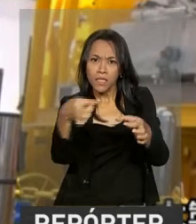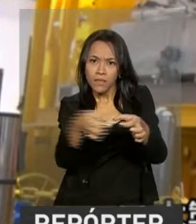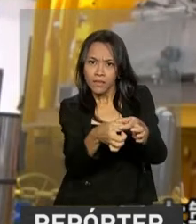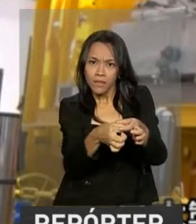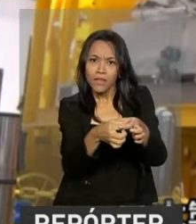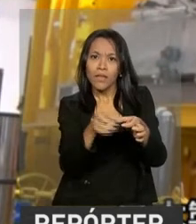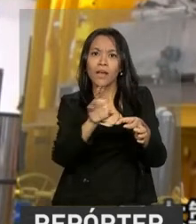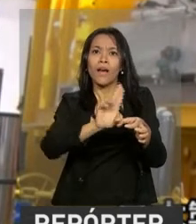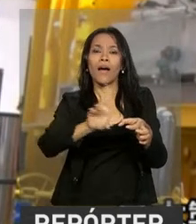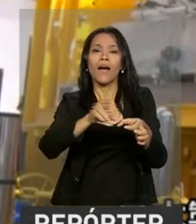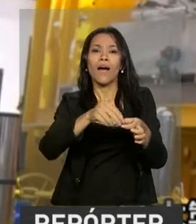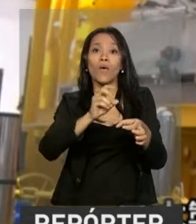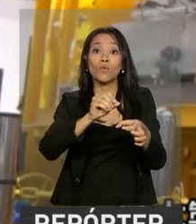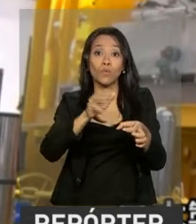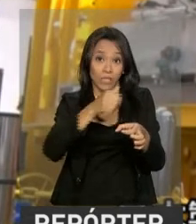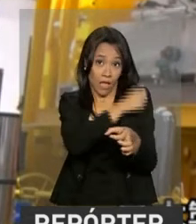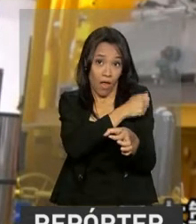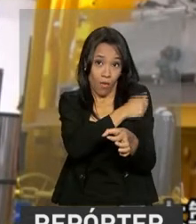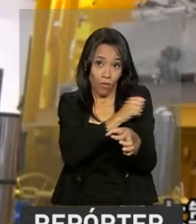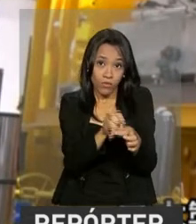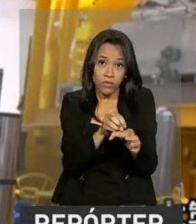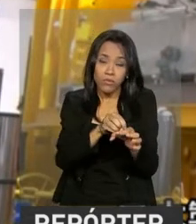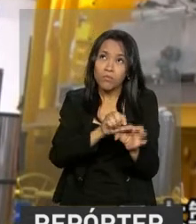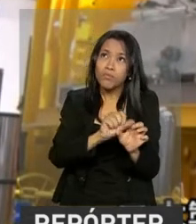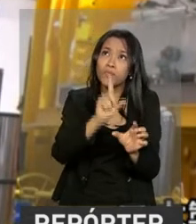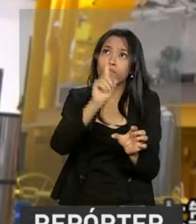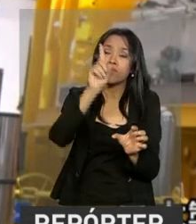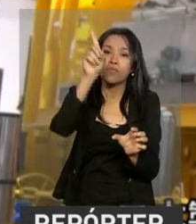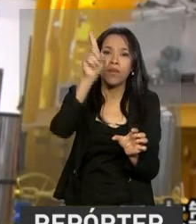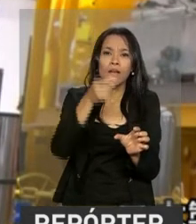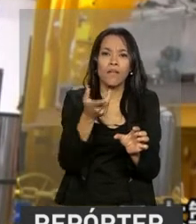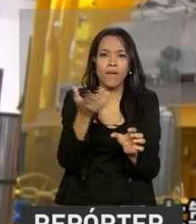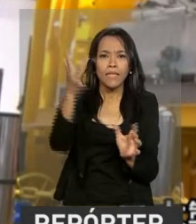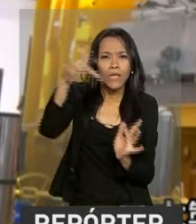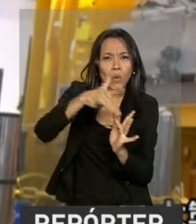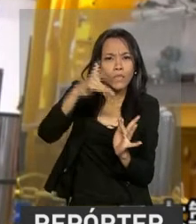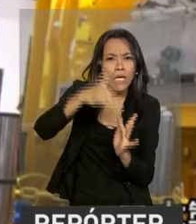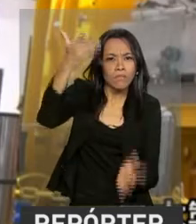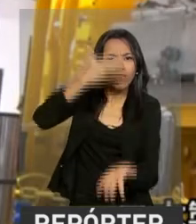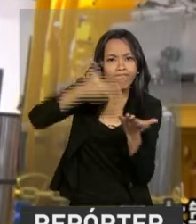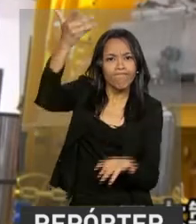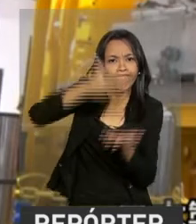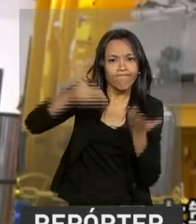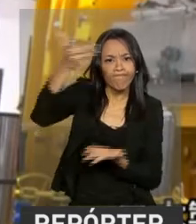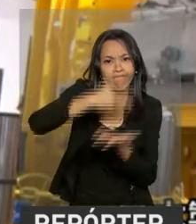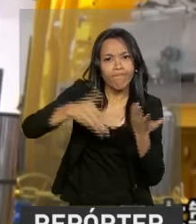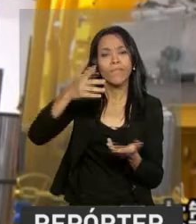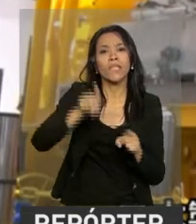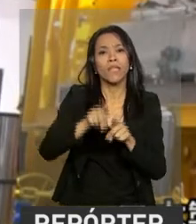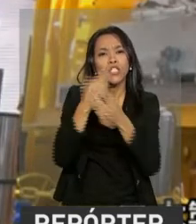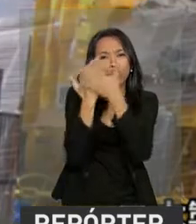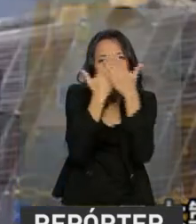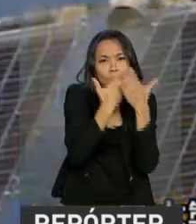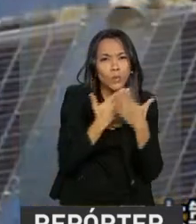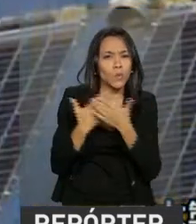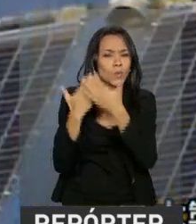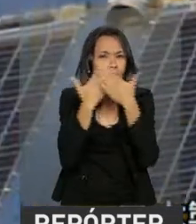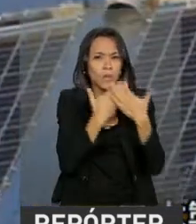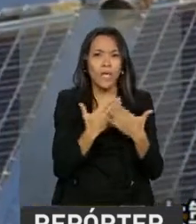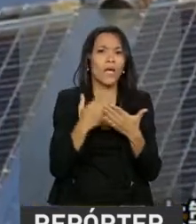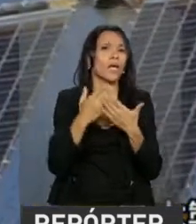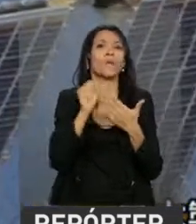alunos que será transmitida em órbita em um experimento de da no ipp para estudar um fenômeno que